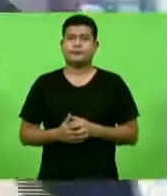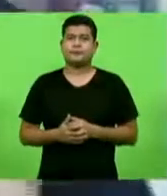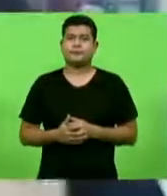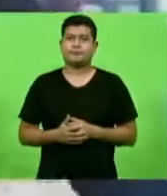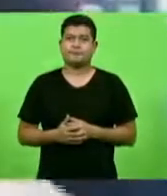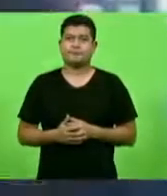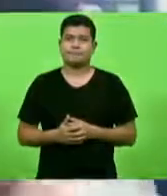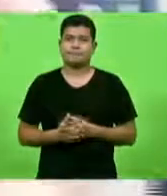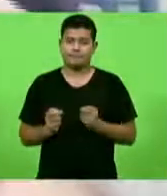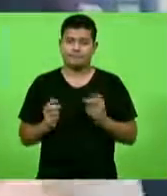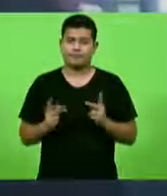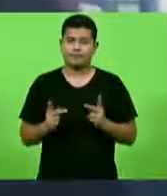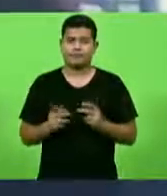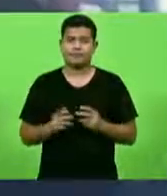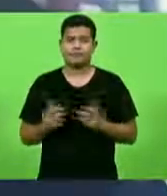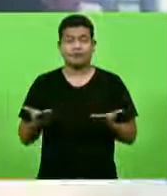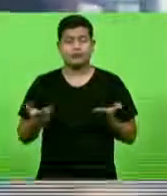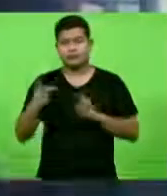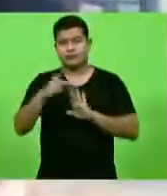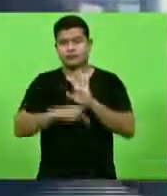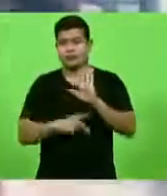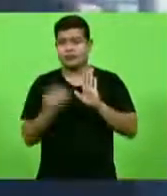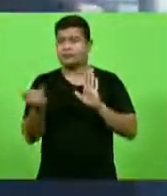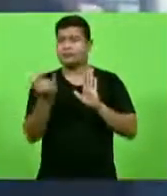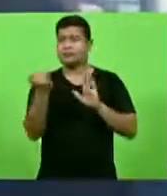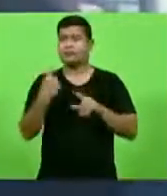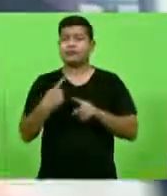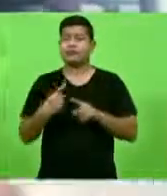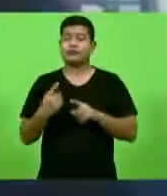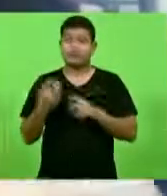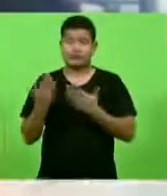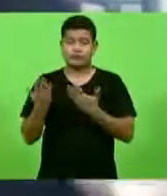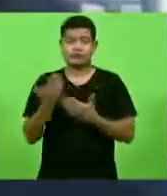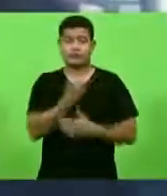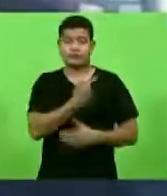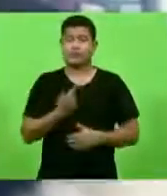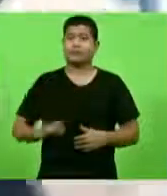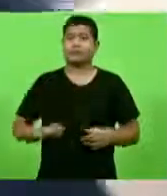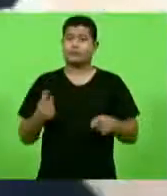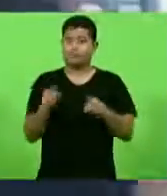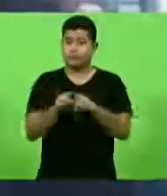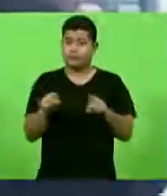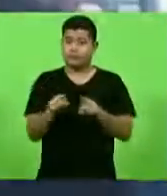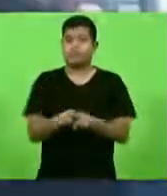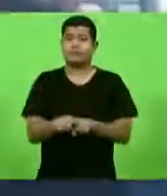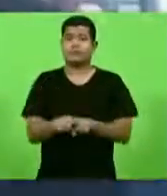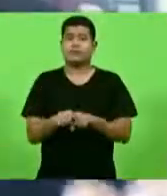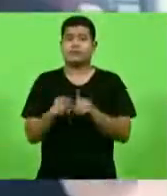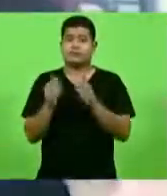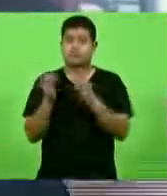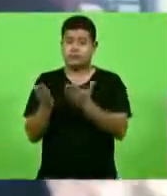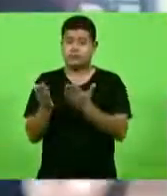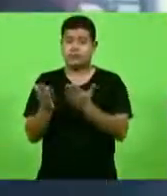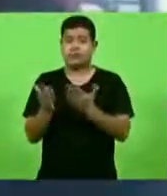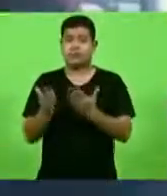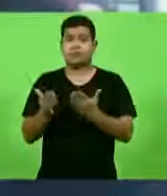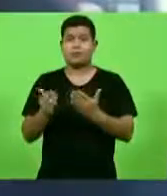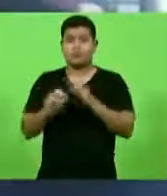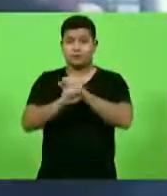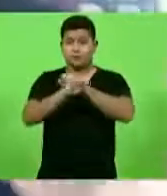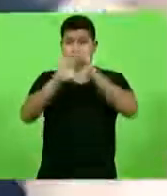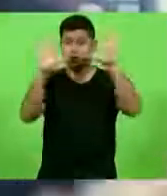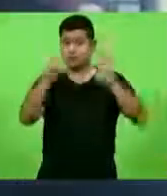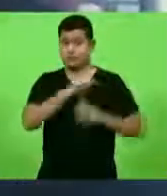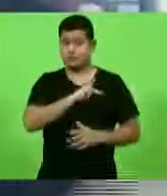Então tá, esse projeto é de suma importância até para o governo no seu todo, na sua estrutura. Transparência